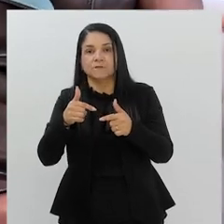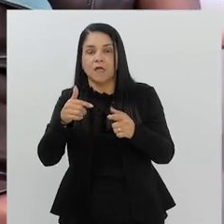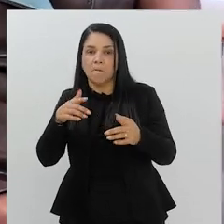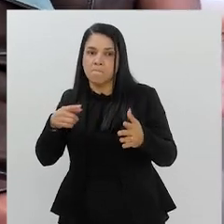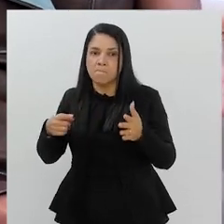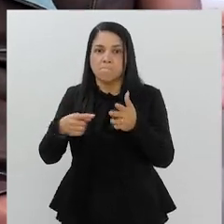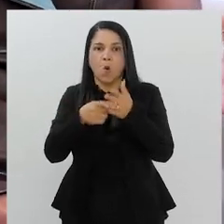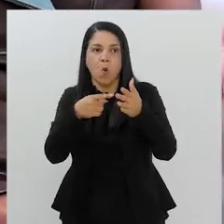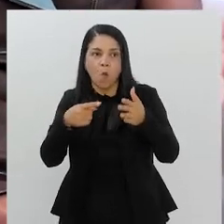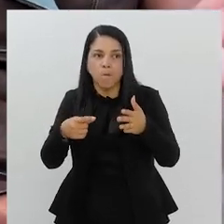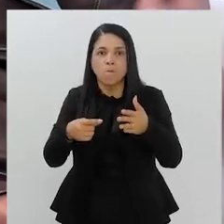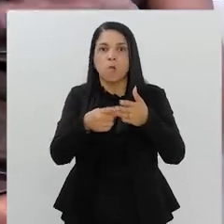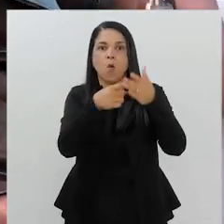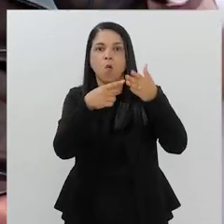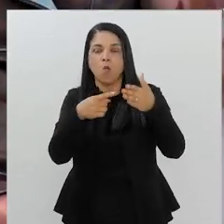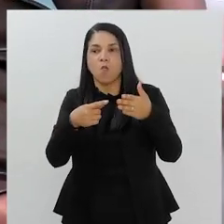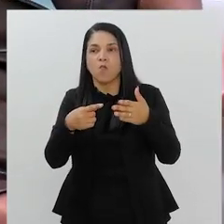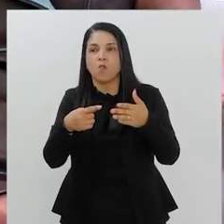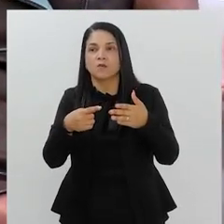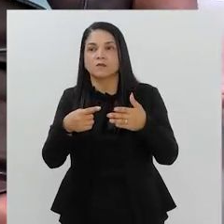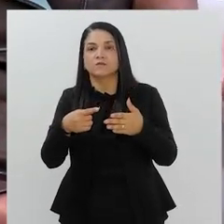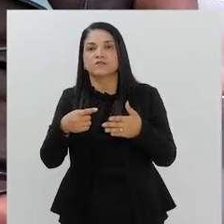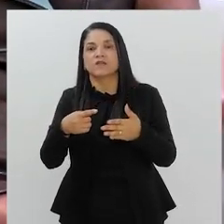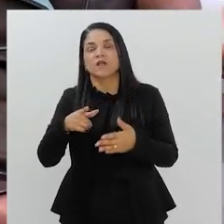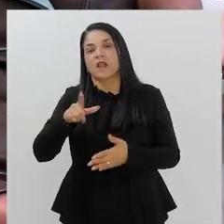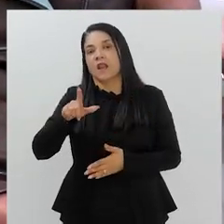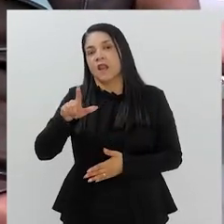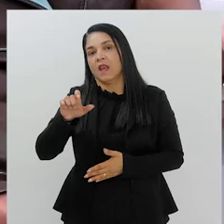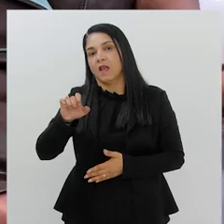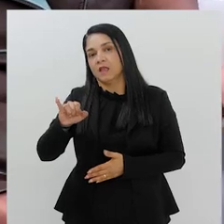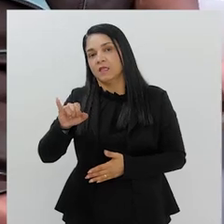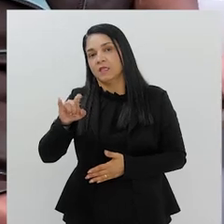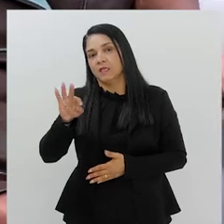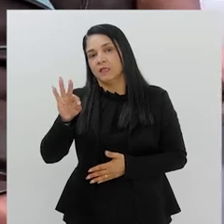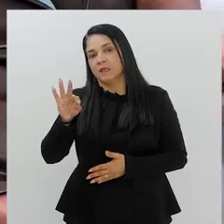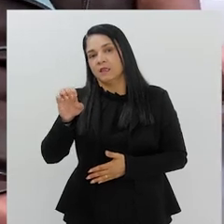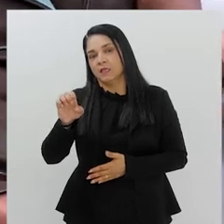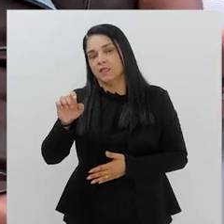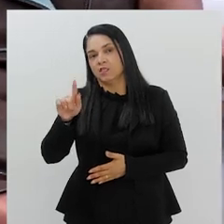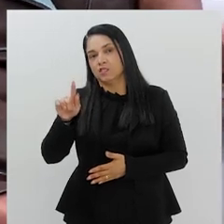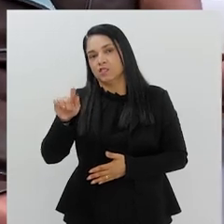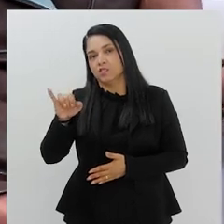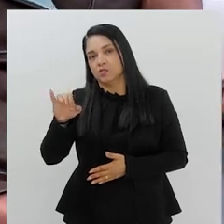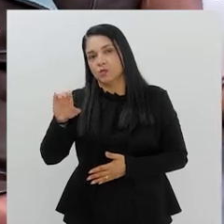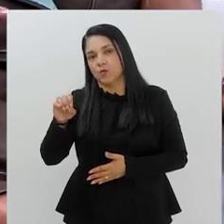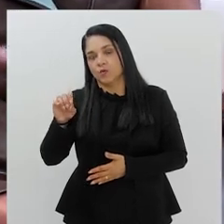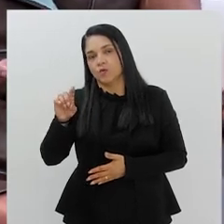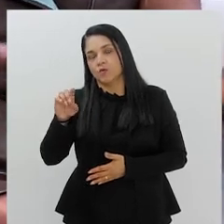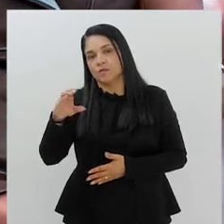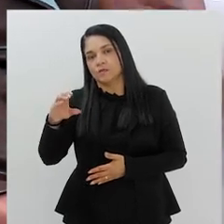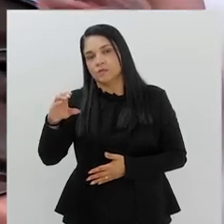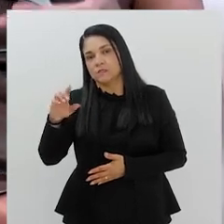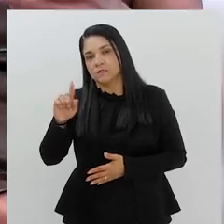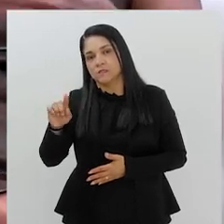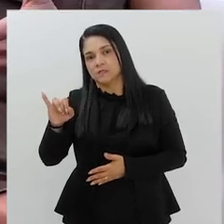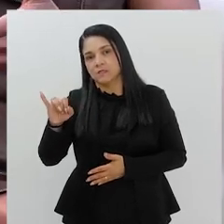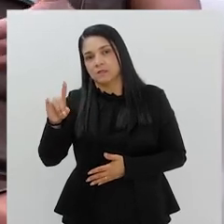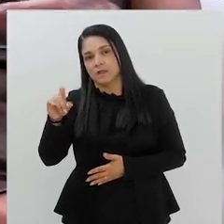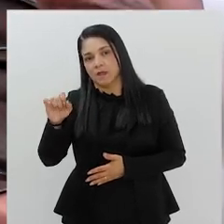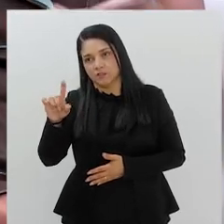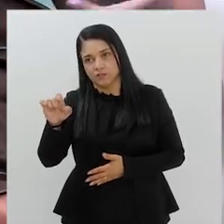atacada né porque falam da da grande litigiosidade que existe na justiça do trabalho mas se